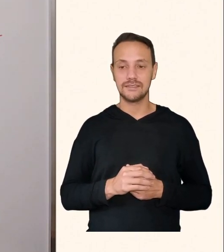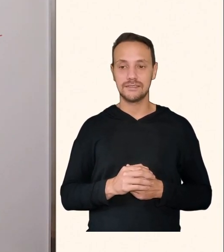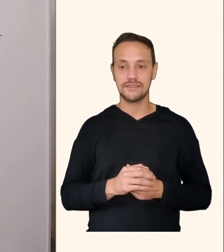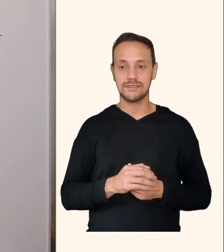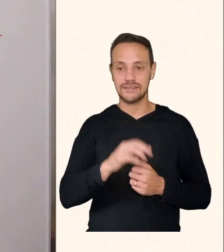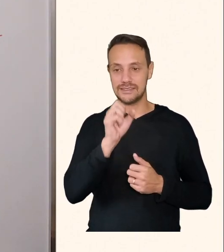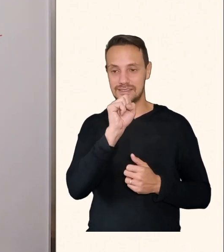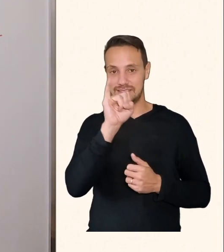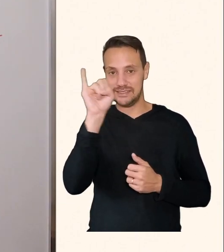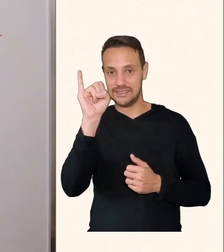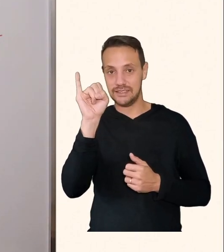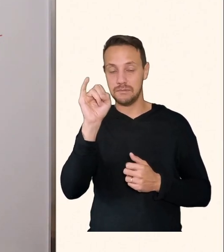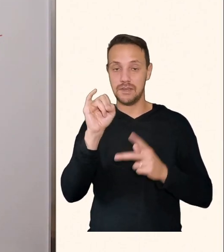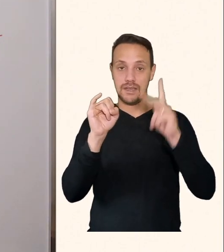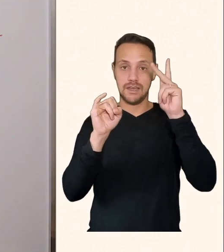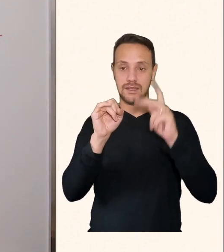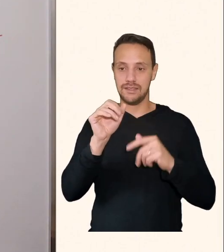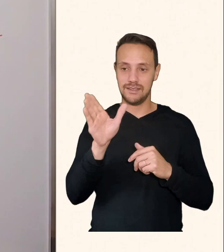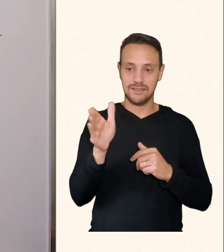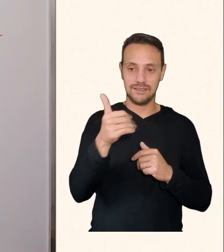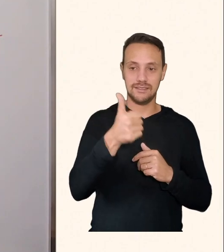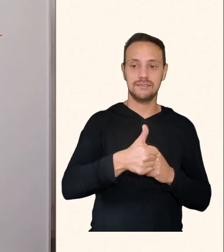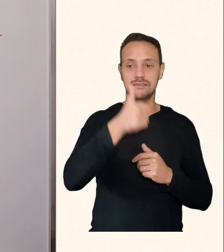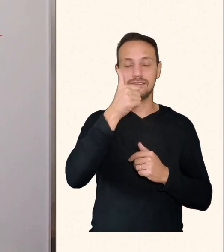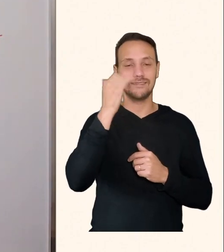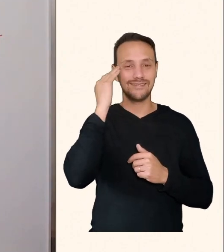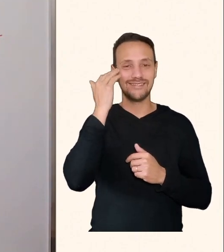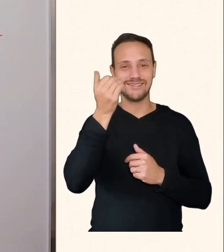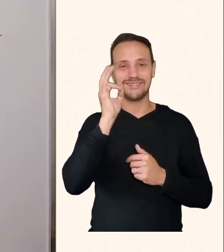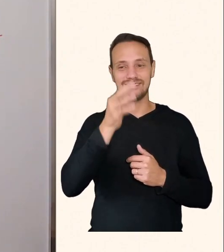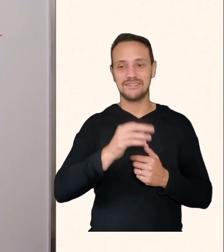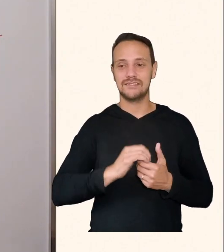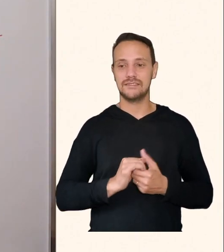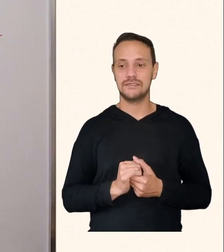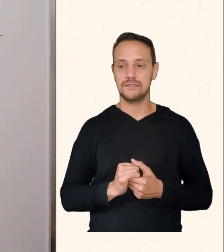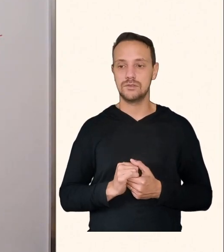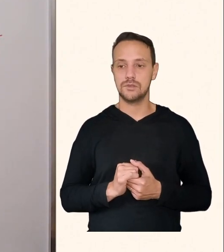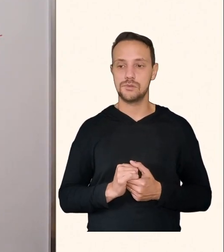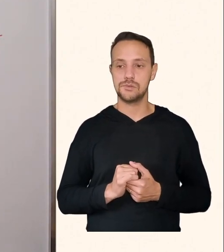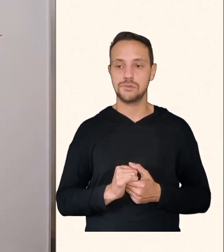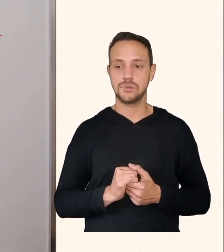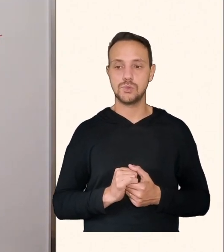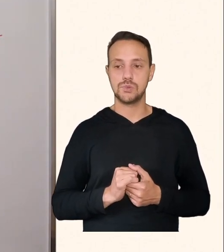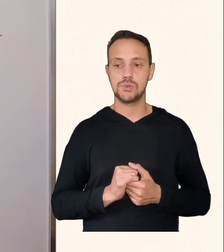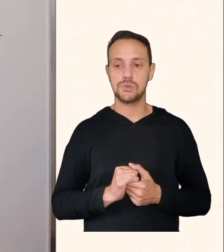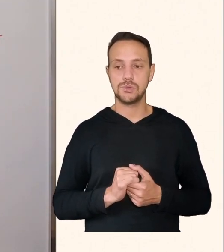negativa. De J. Isso mesmo, direção negativa de J.